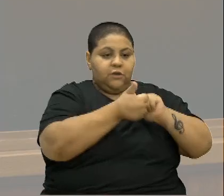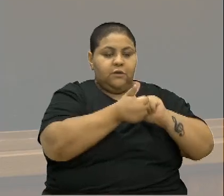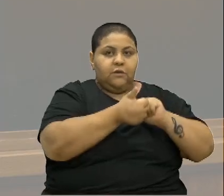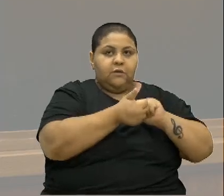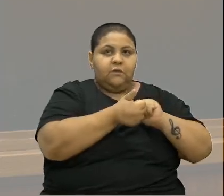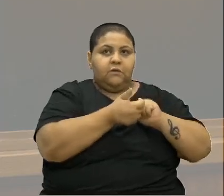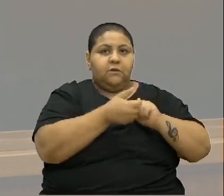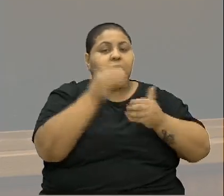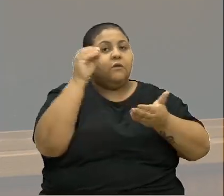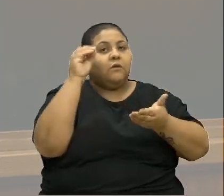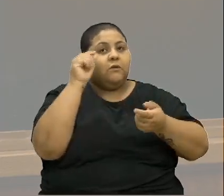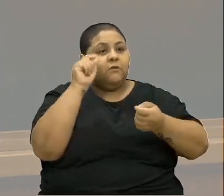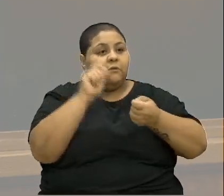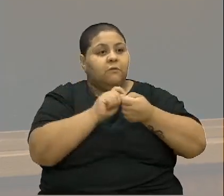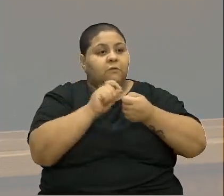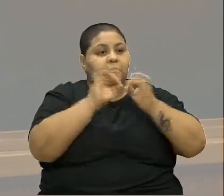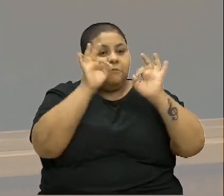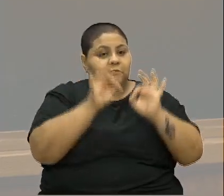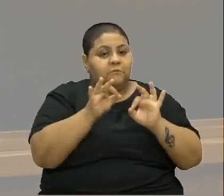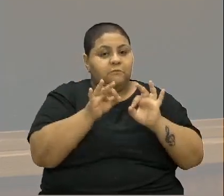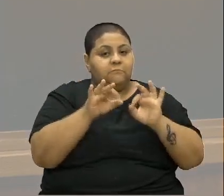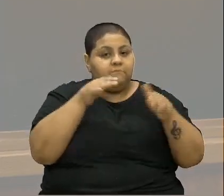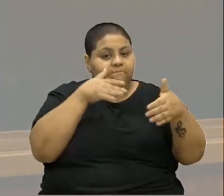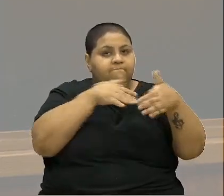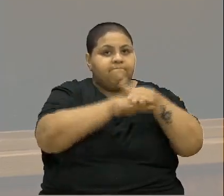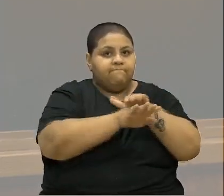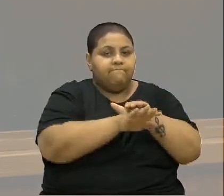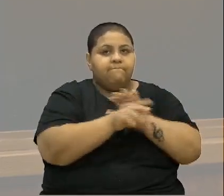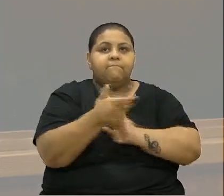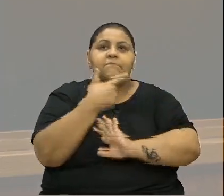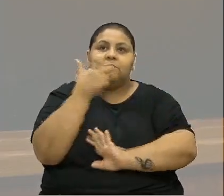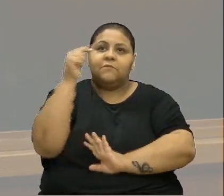realmente faça sentido e que essa inclusão que tanto se